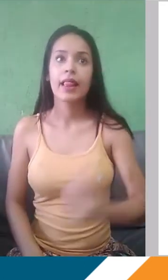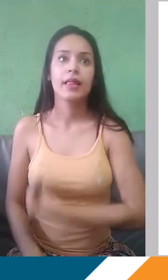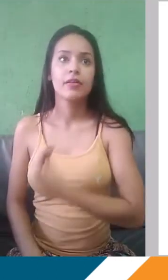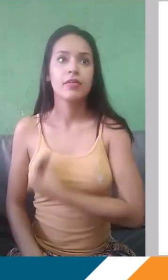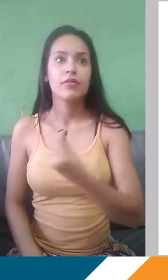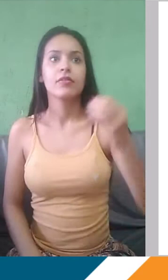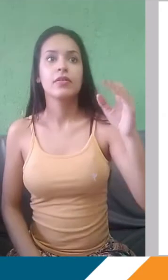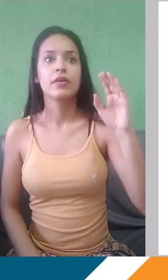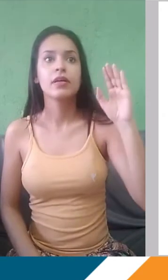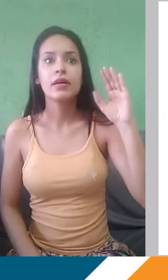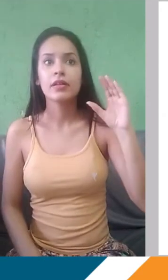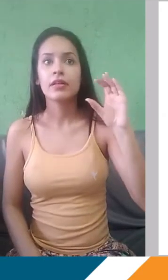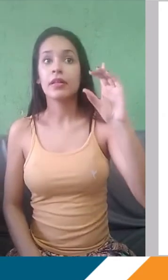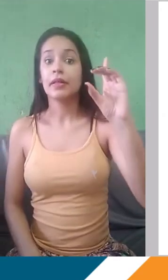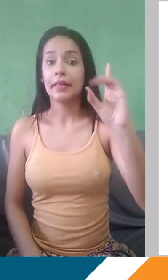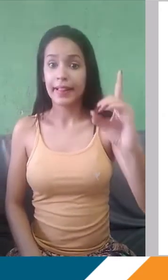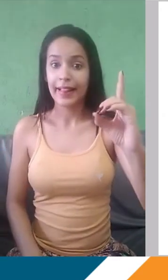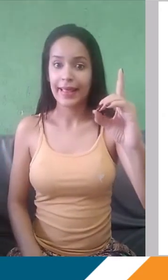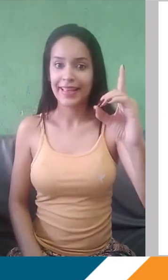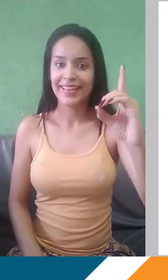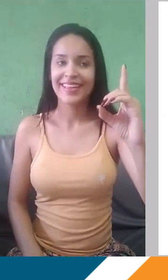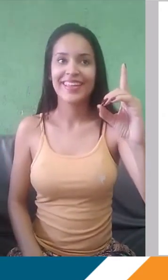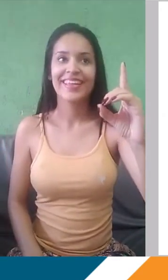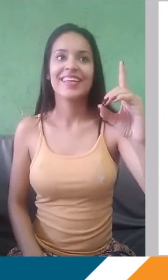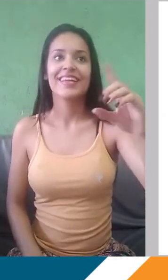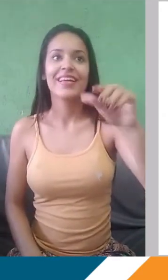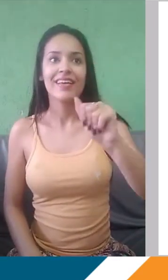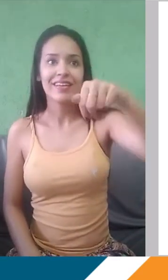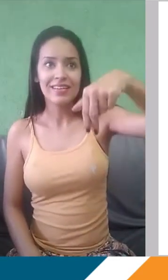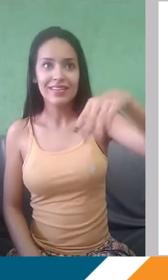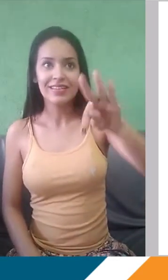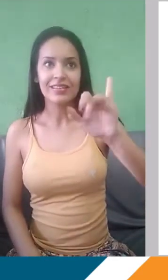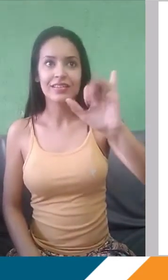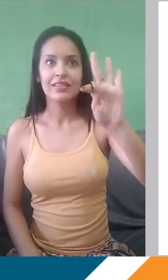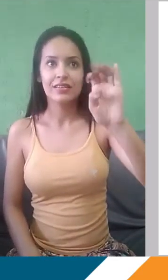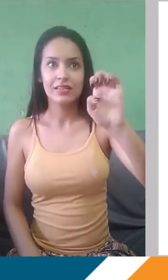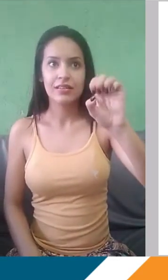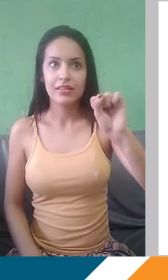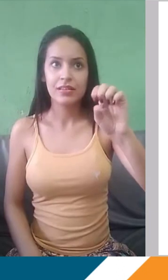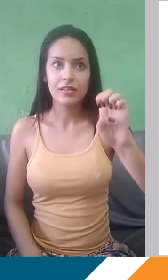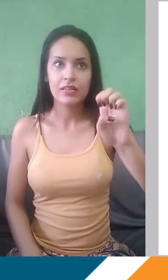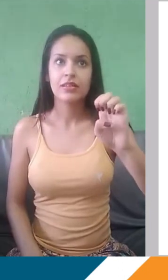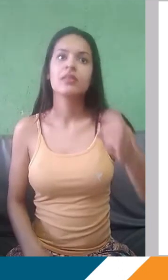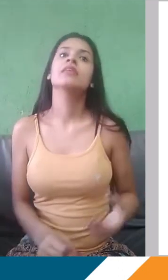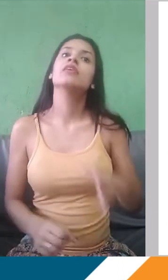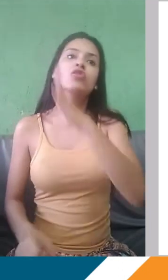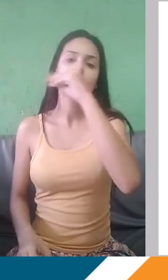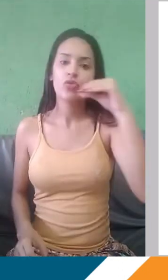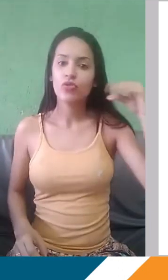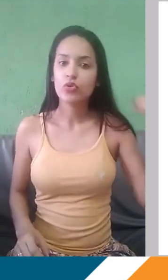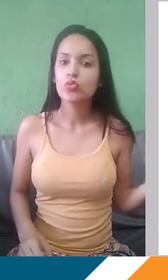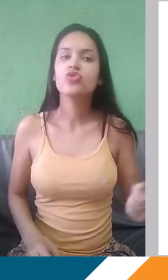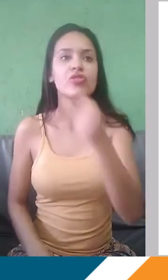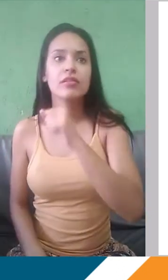comparação entre desejo e nudez. O poema traz uma reflexão acerca dos sentimentos